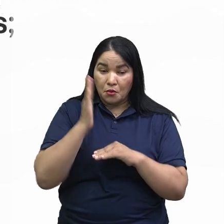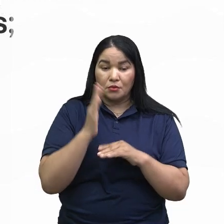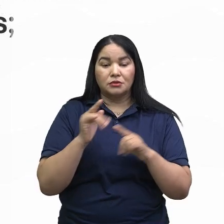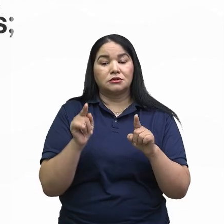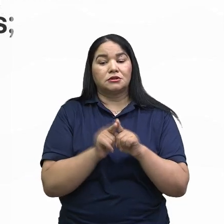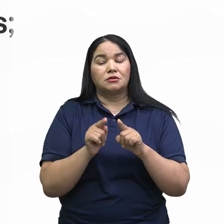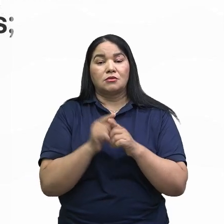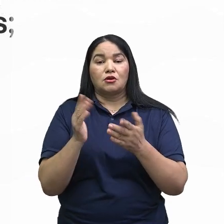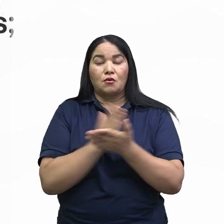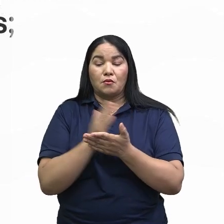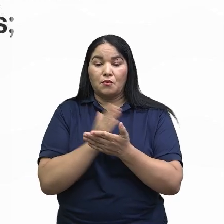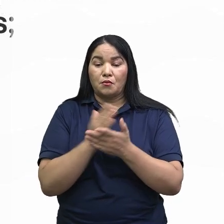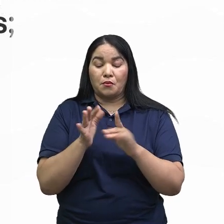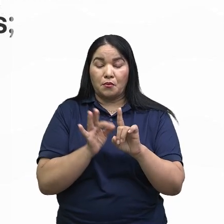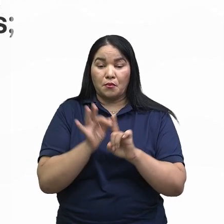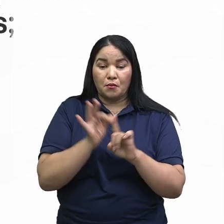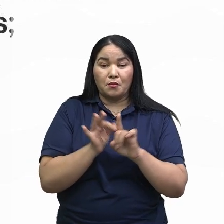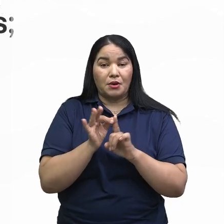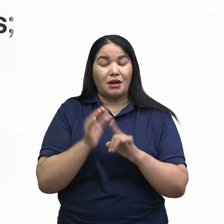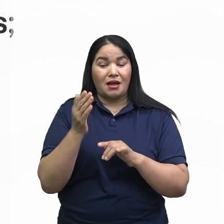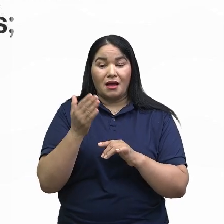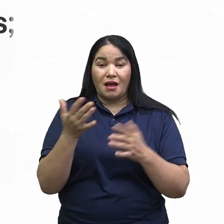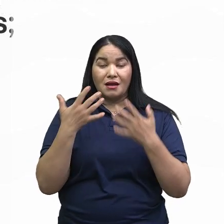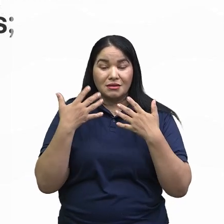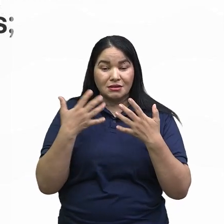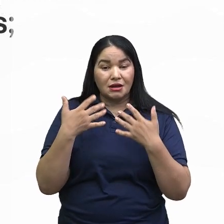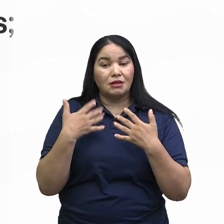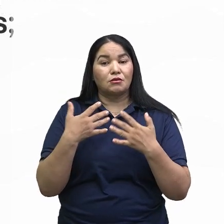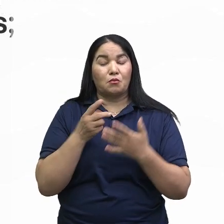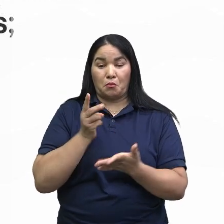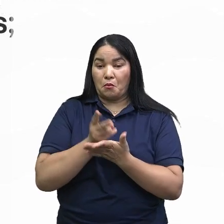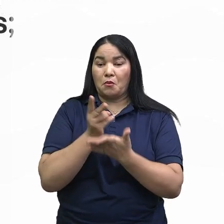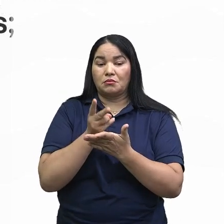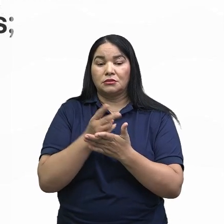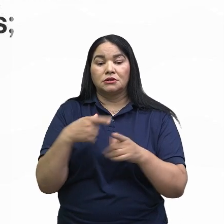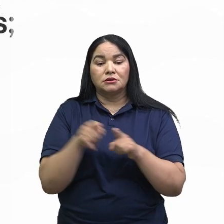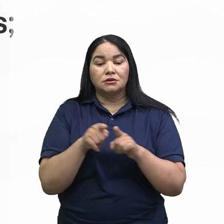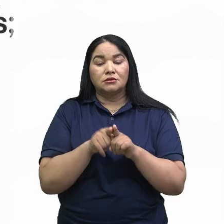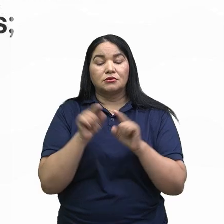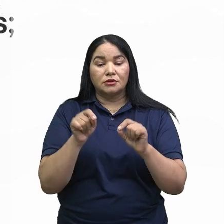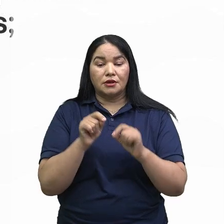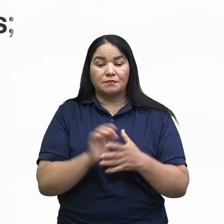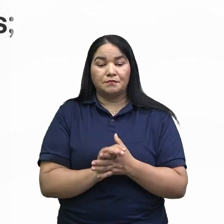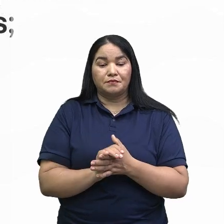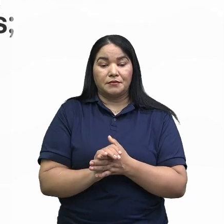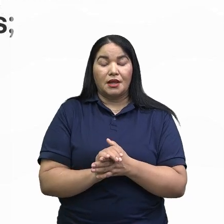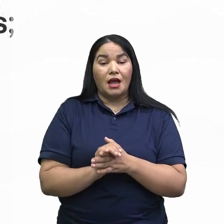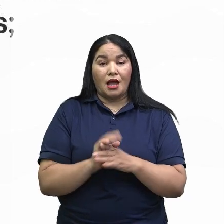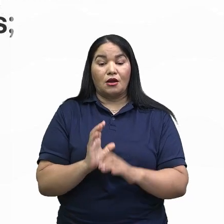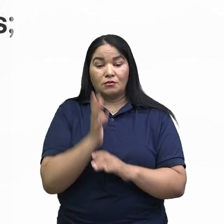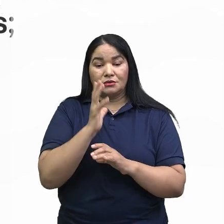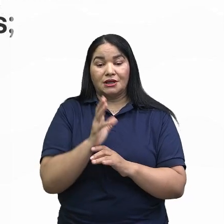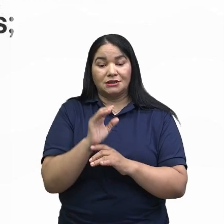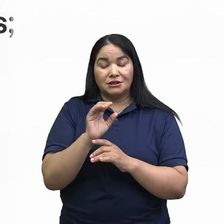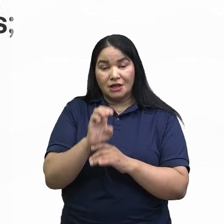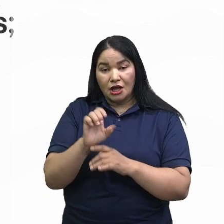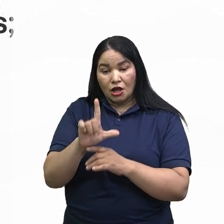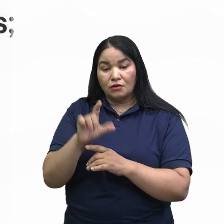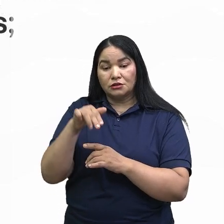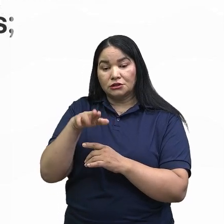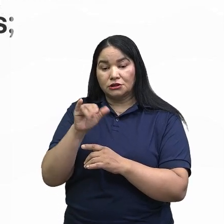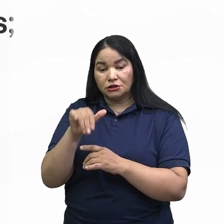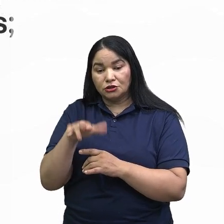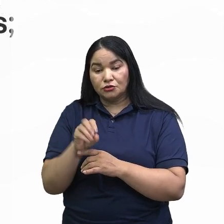ondas de calor cada vez mais duradouras, intensificação do El Niño e da Laninha, que tem